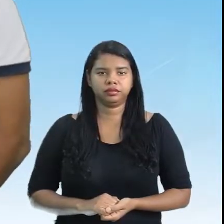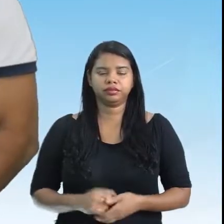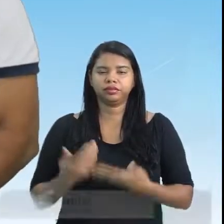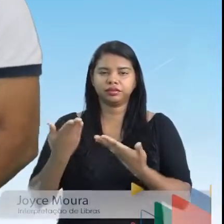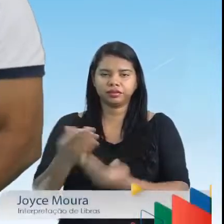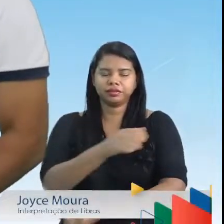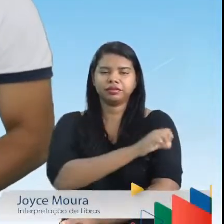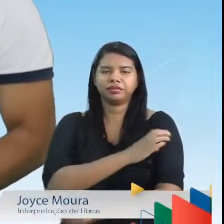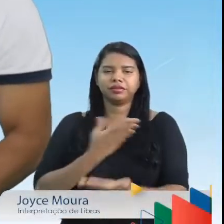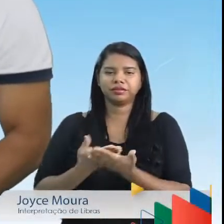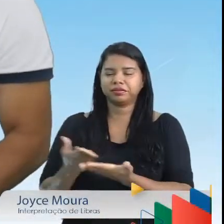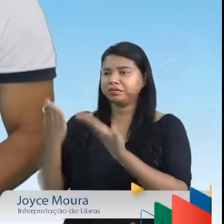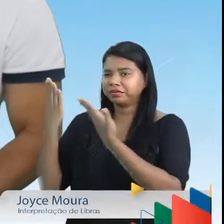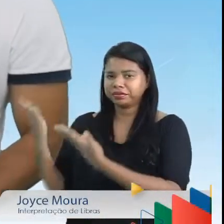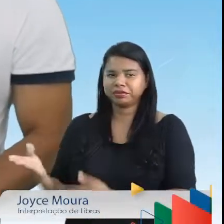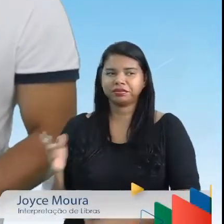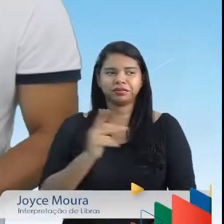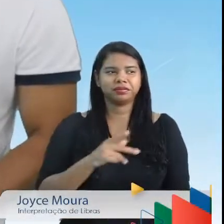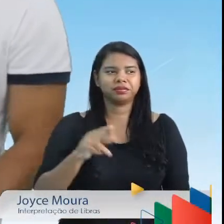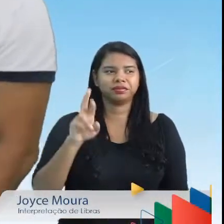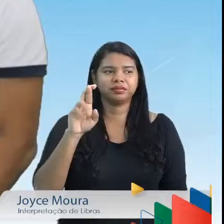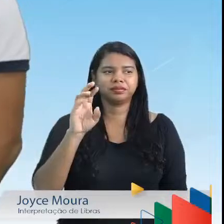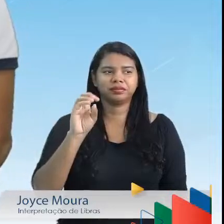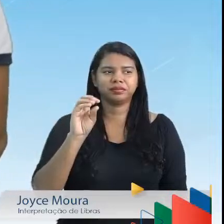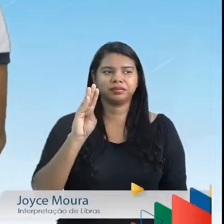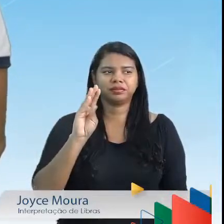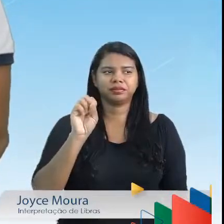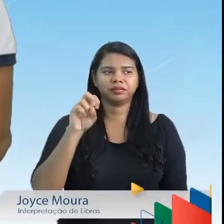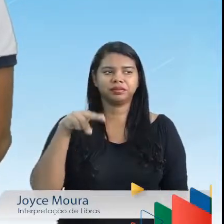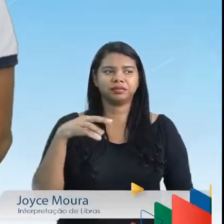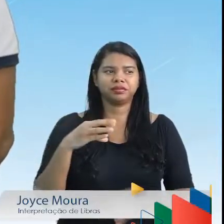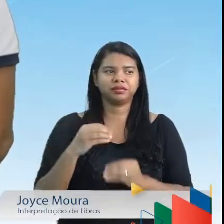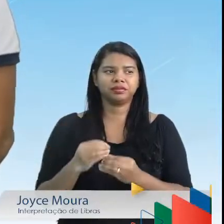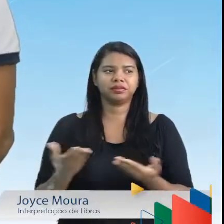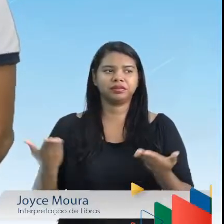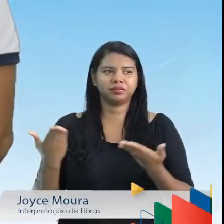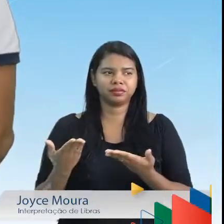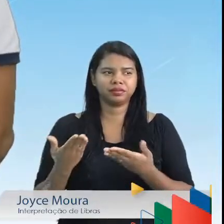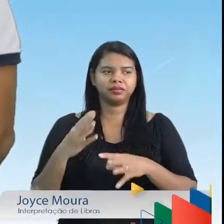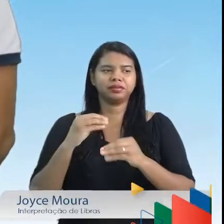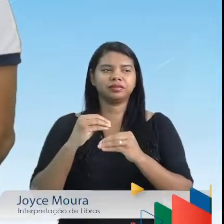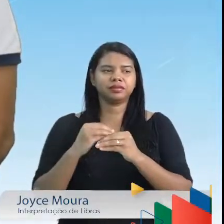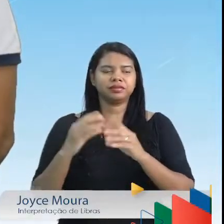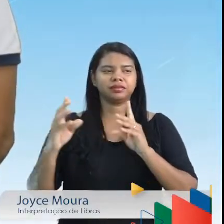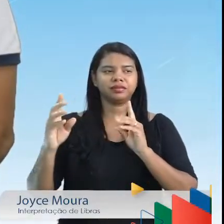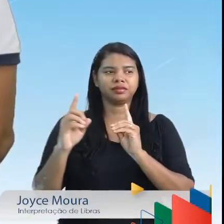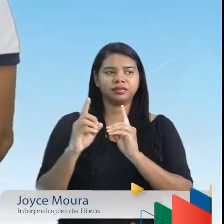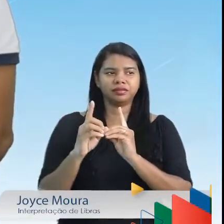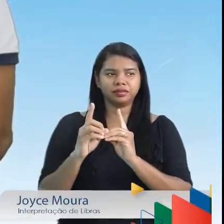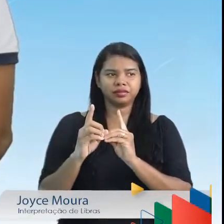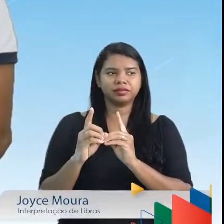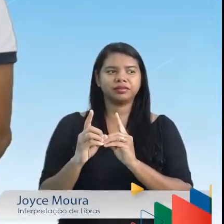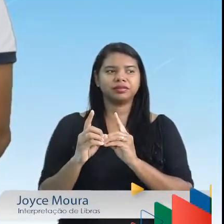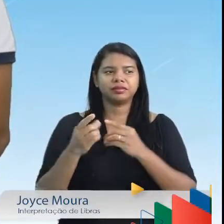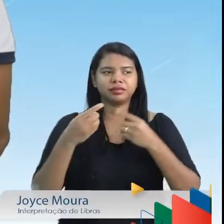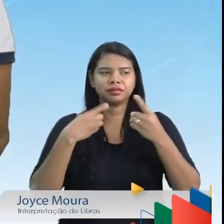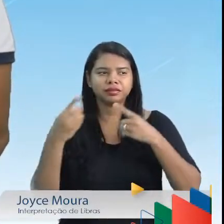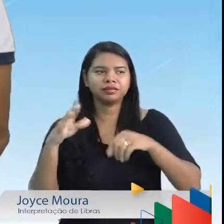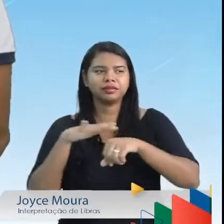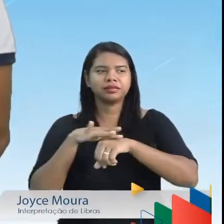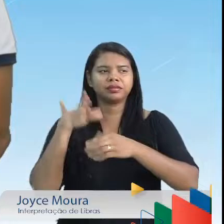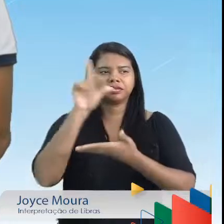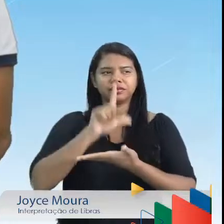Olá, estudantes! Eu sou o professor Robson Anselmo Tavares e hoje nós temos mais um encontro do nosso papo